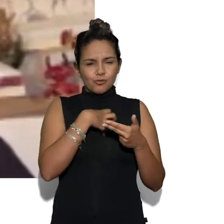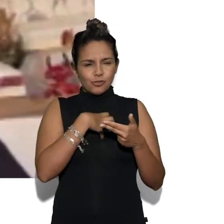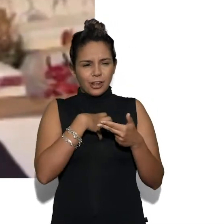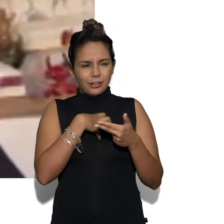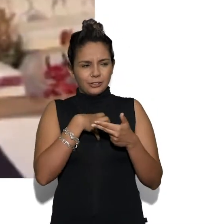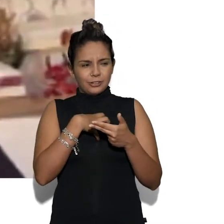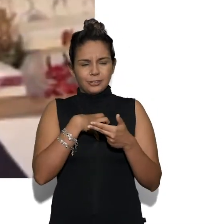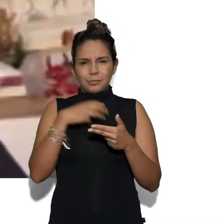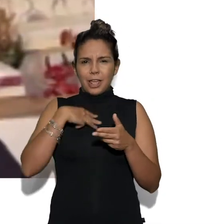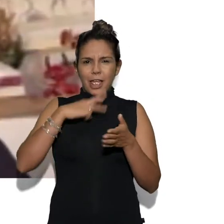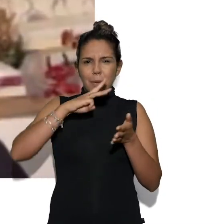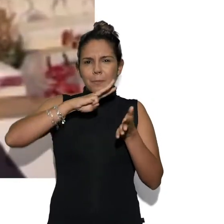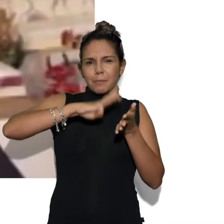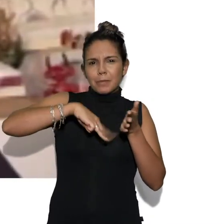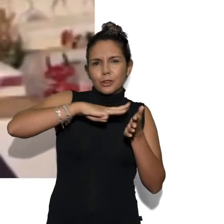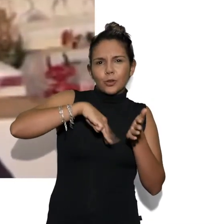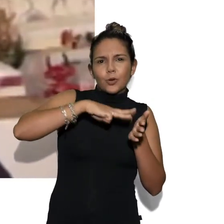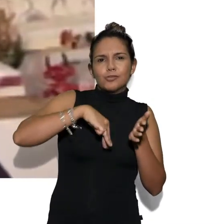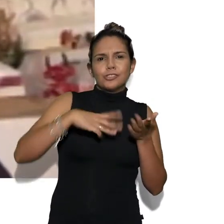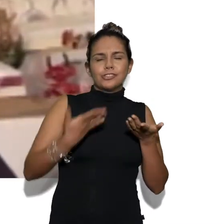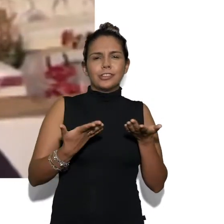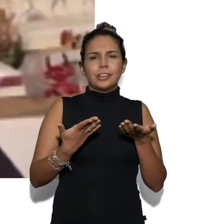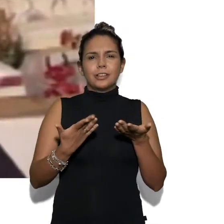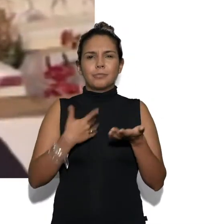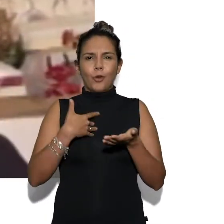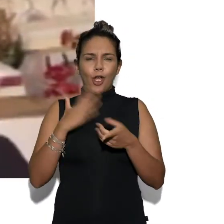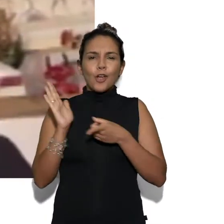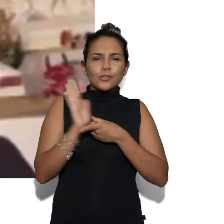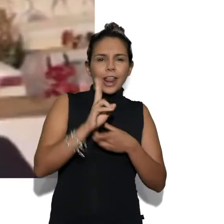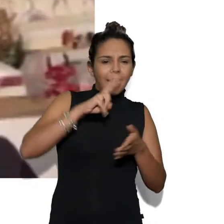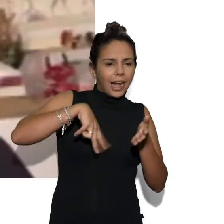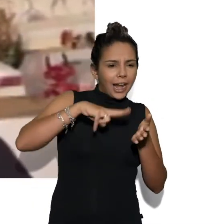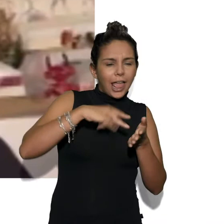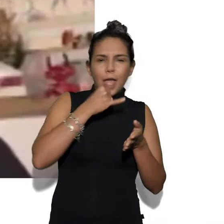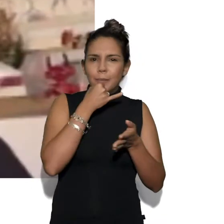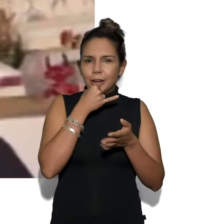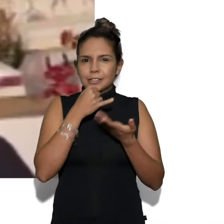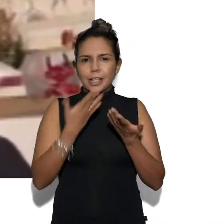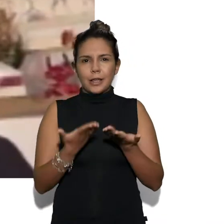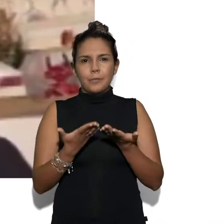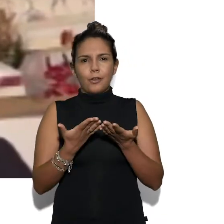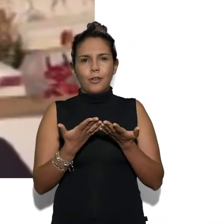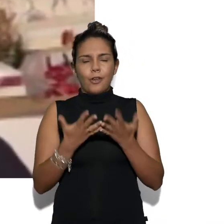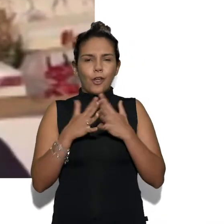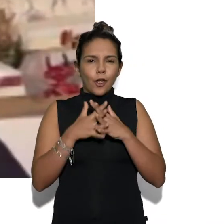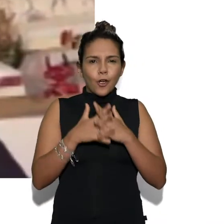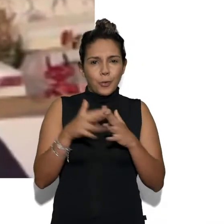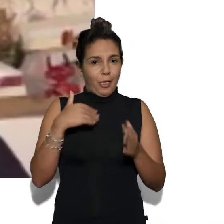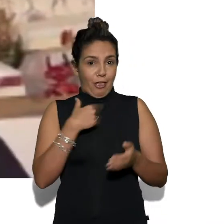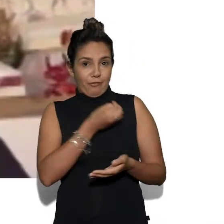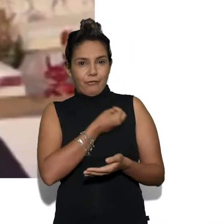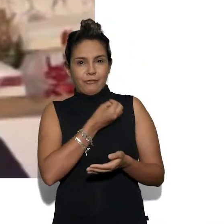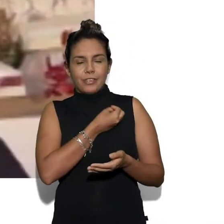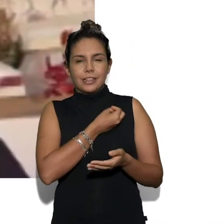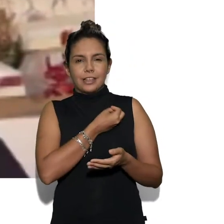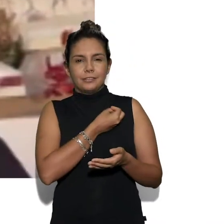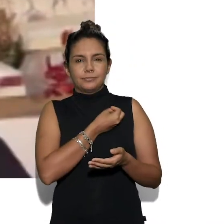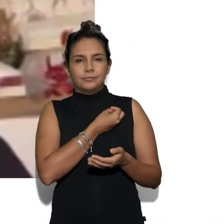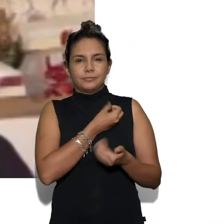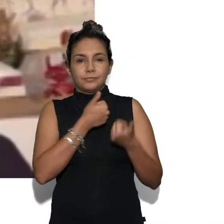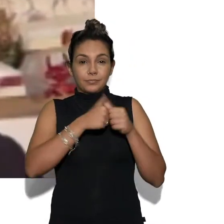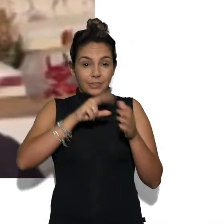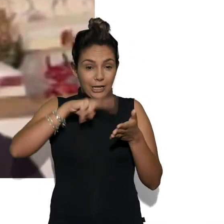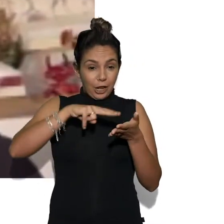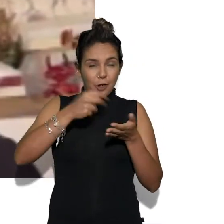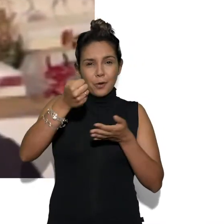minha metodologia, tem-me ajudado a ler, por exemplo, com a confusão da minha vida. Eu estava a ler